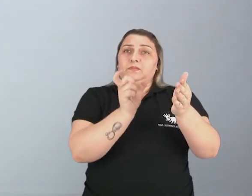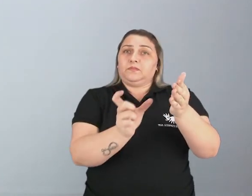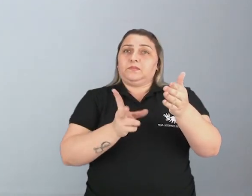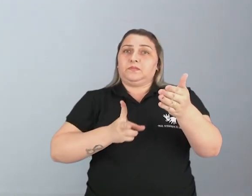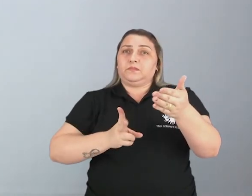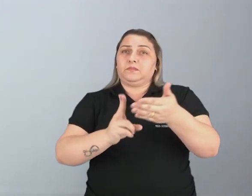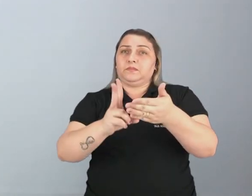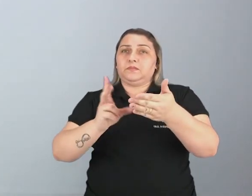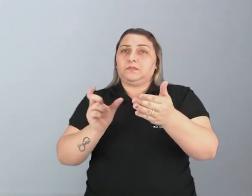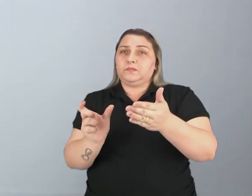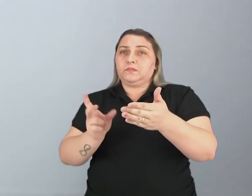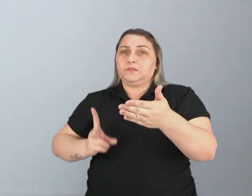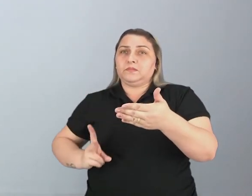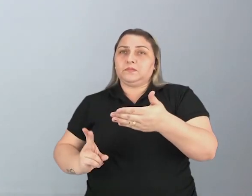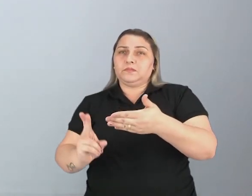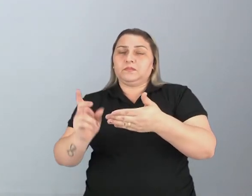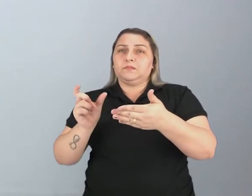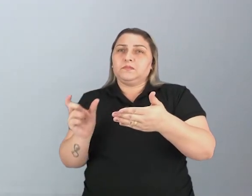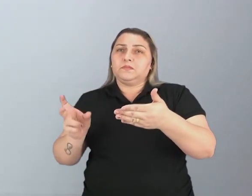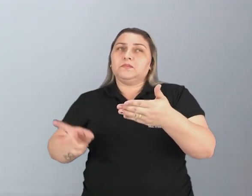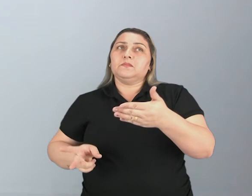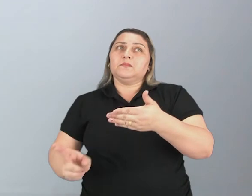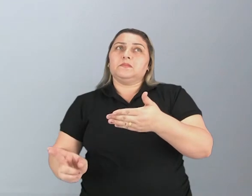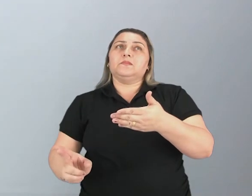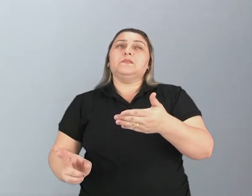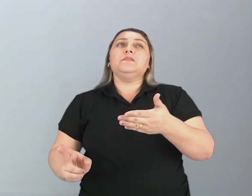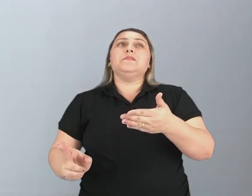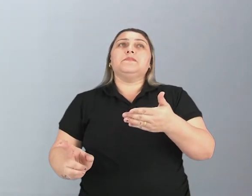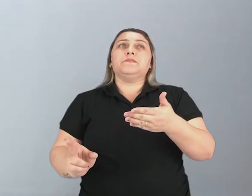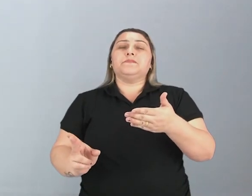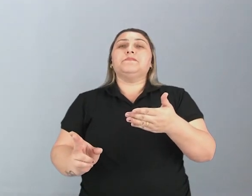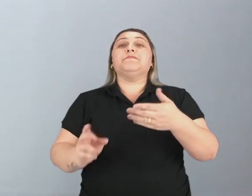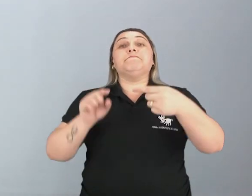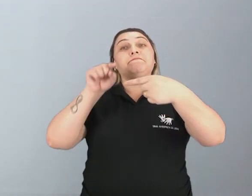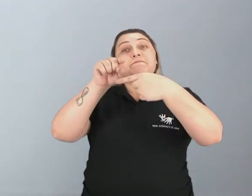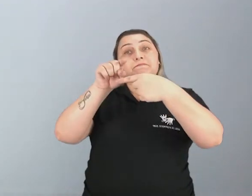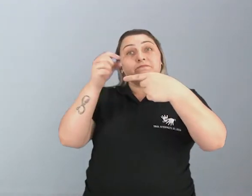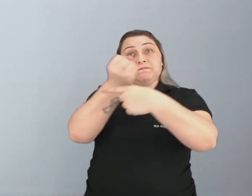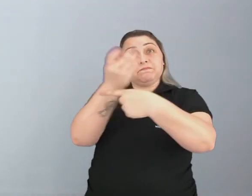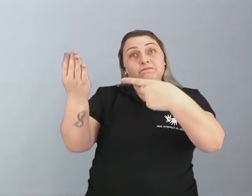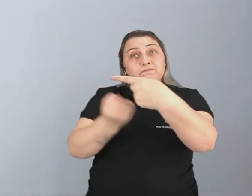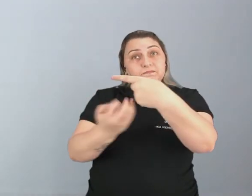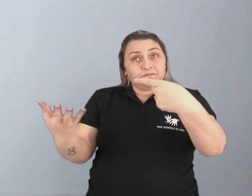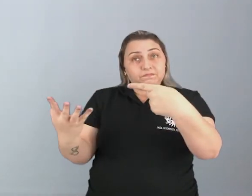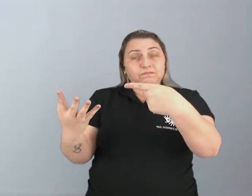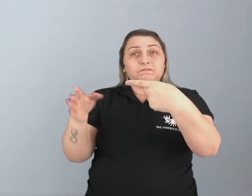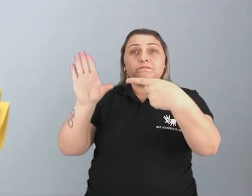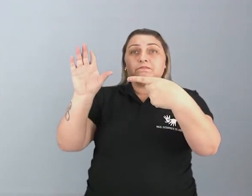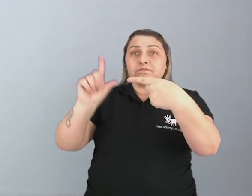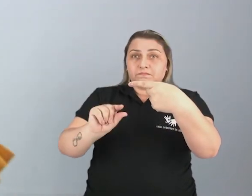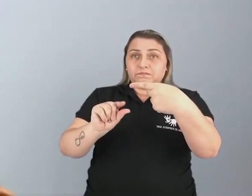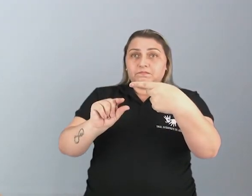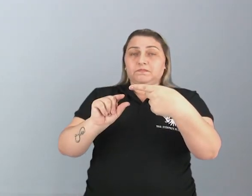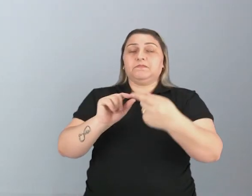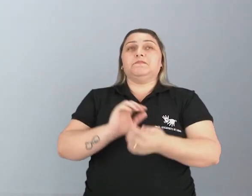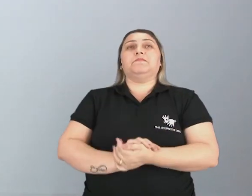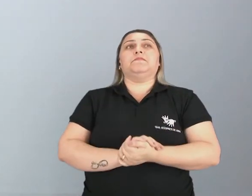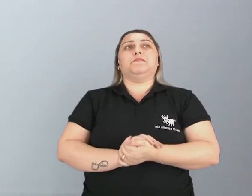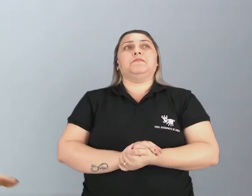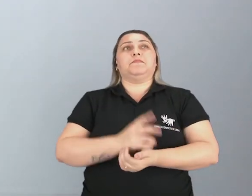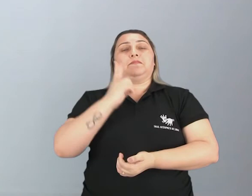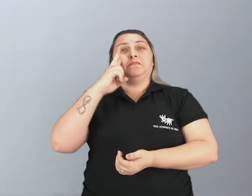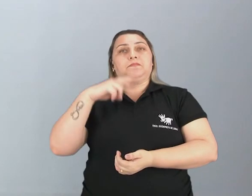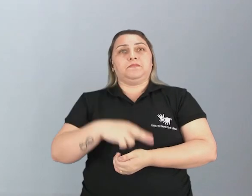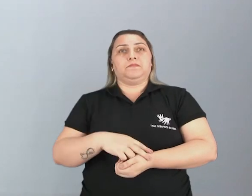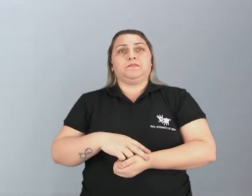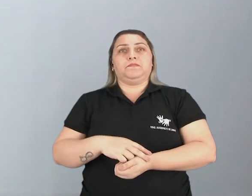que eu marquei, ia ficar em partes fracionadas, né? Em partes menores. Então, nós vemos,